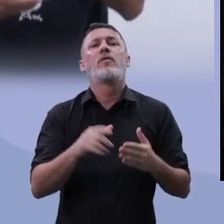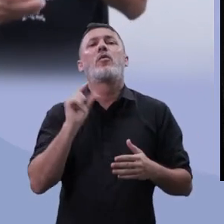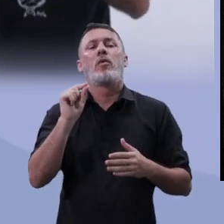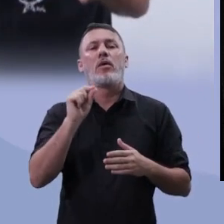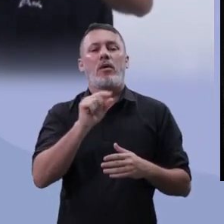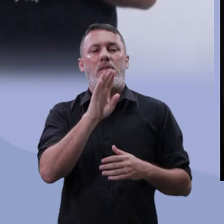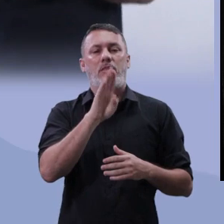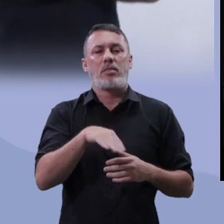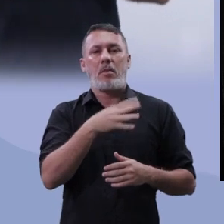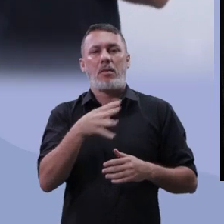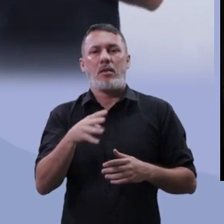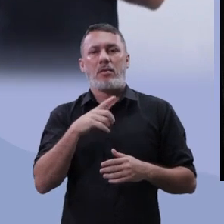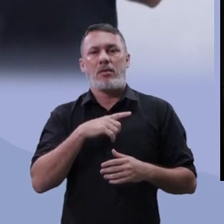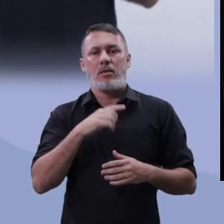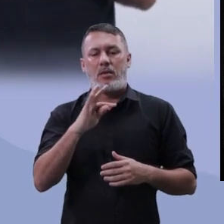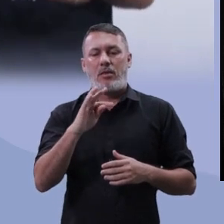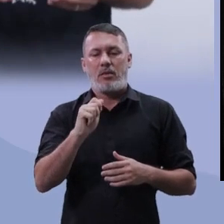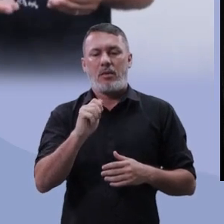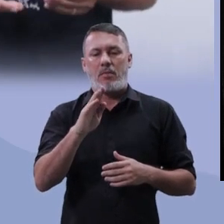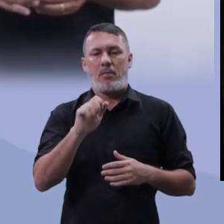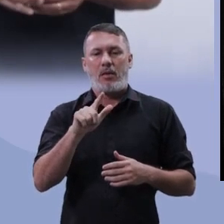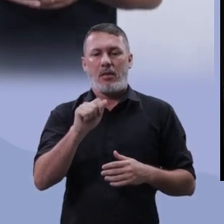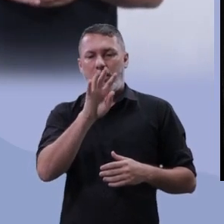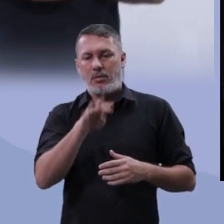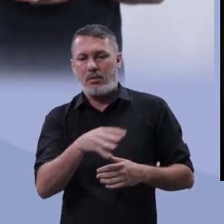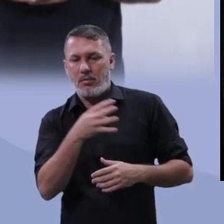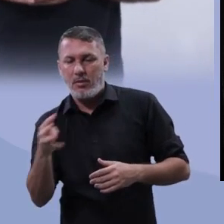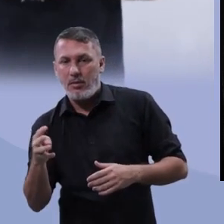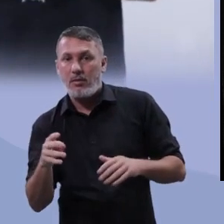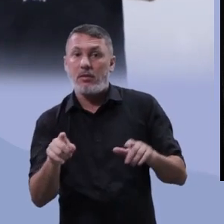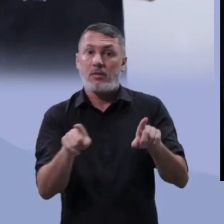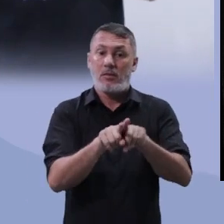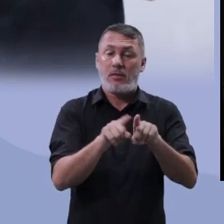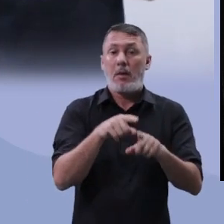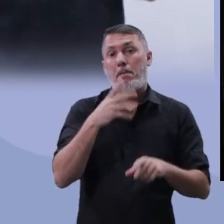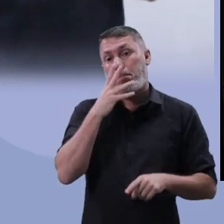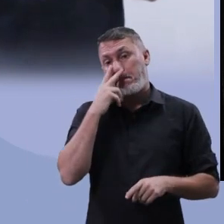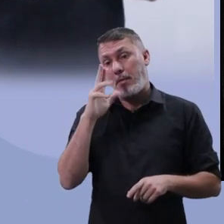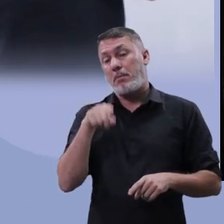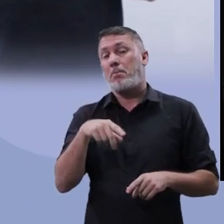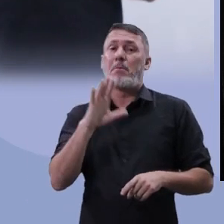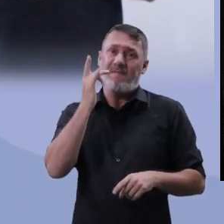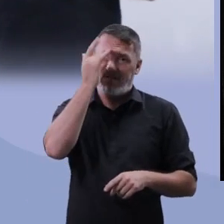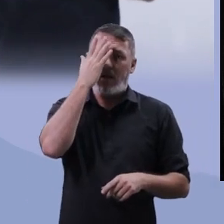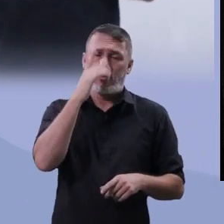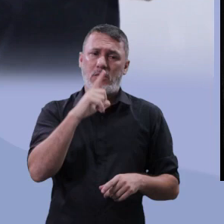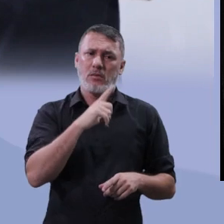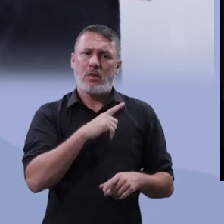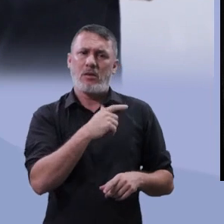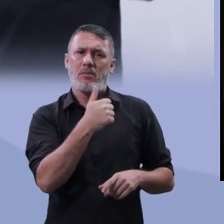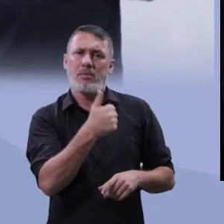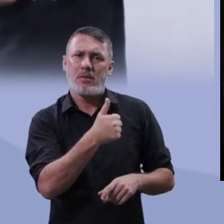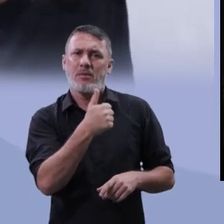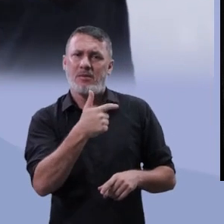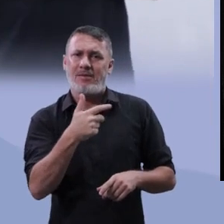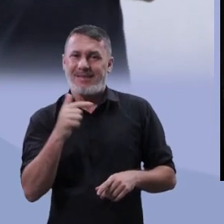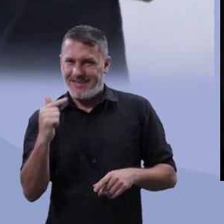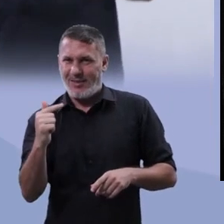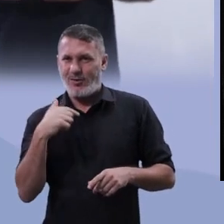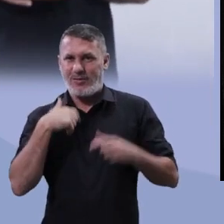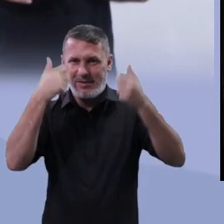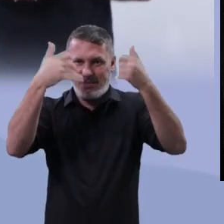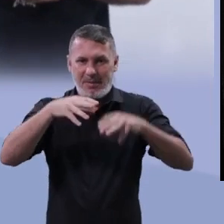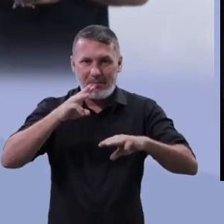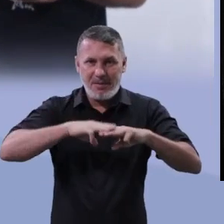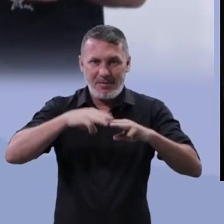competência gráficos e tabelas. Nessa competência, talvez a competência mais fácil de todas as